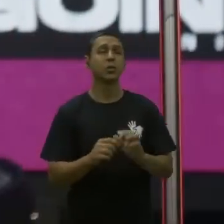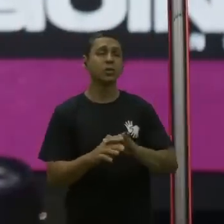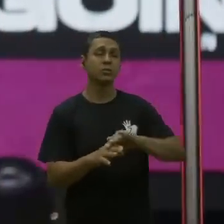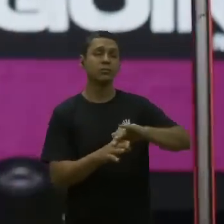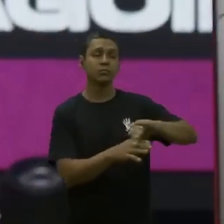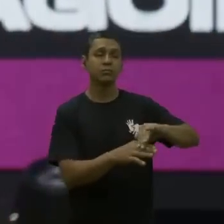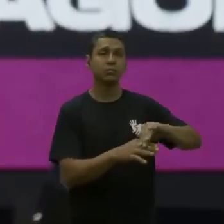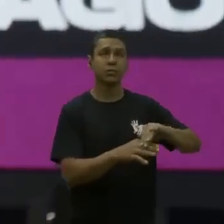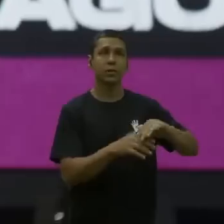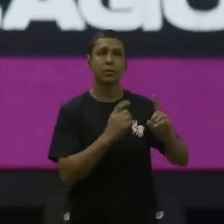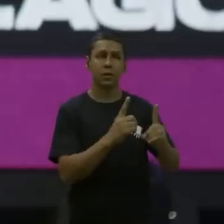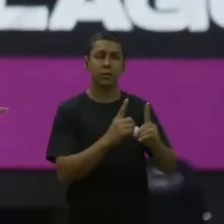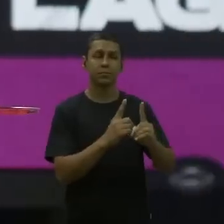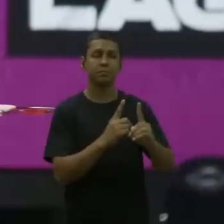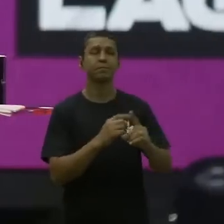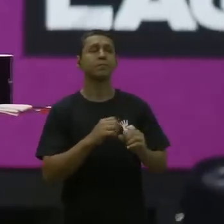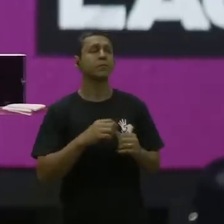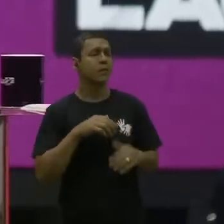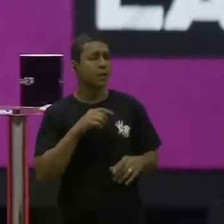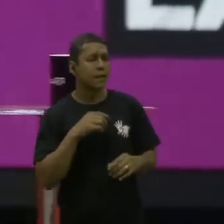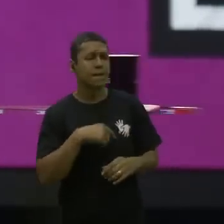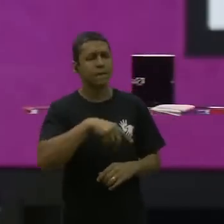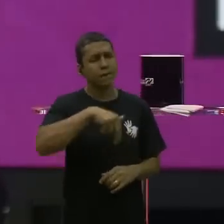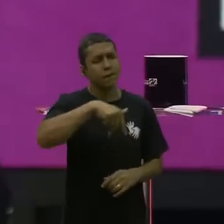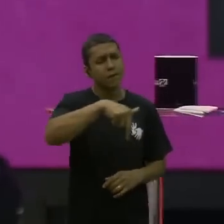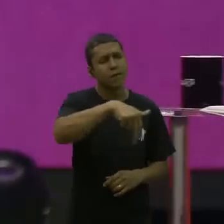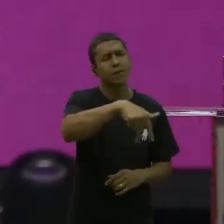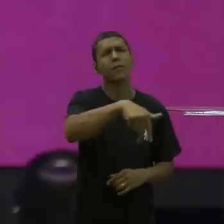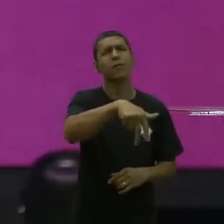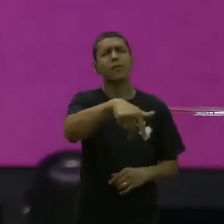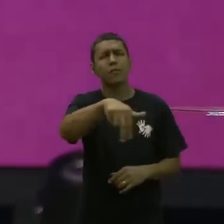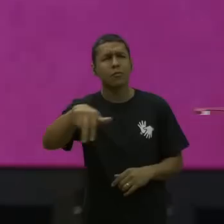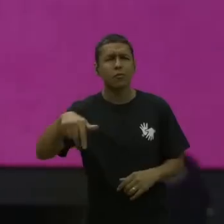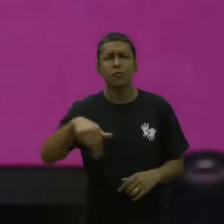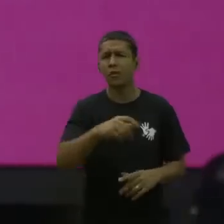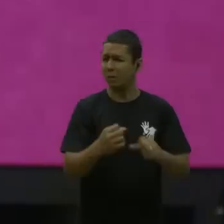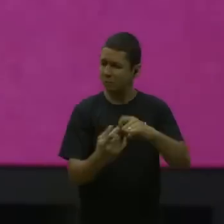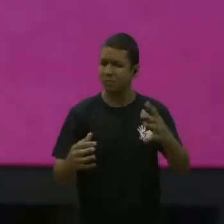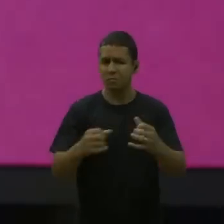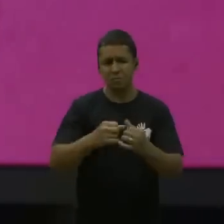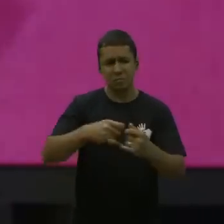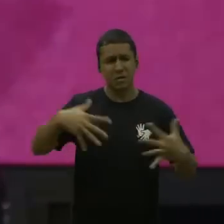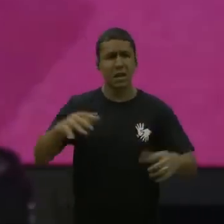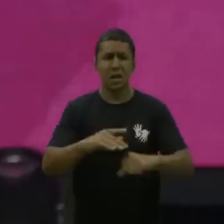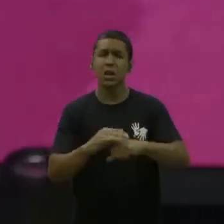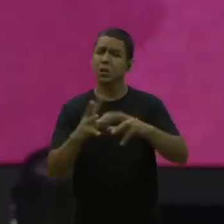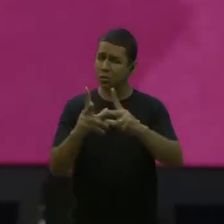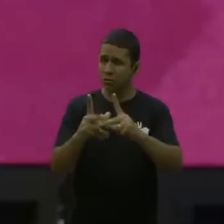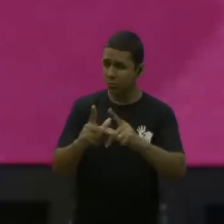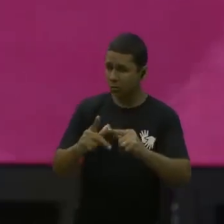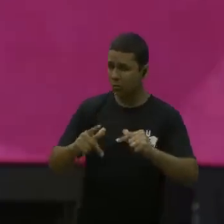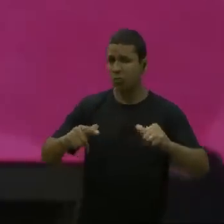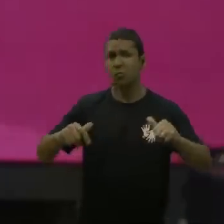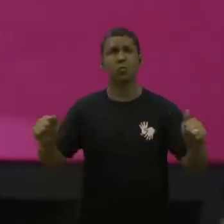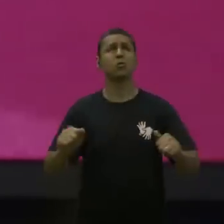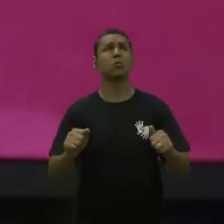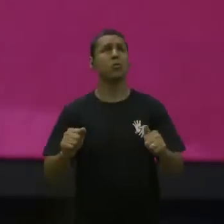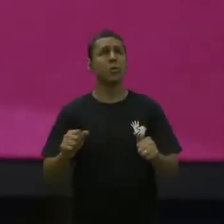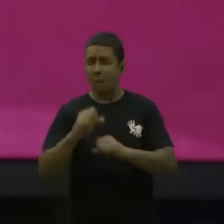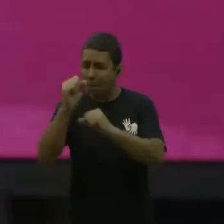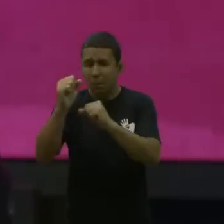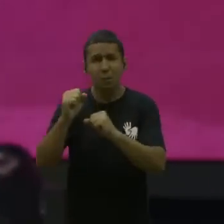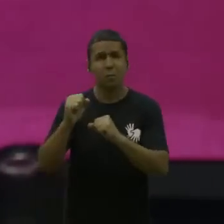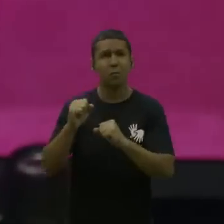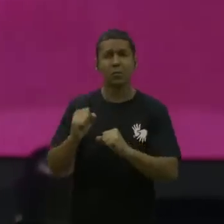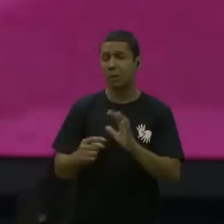move-se em direção às terras dos judeus, caminha entre eles, faz milagres, realiza cura, faz grandes coisas e manifestações